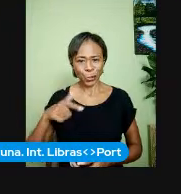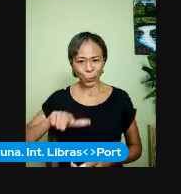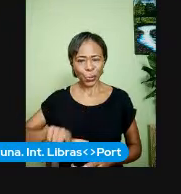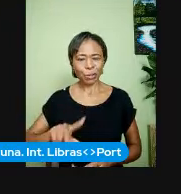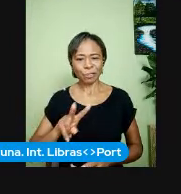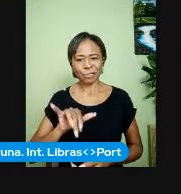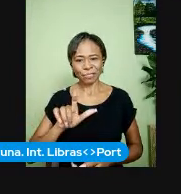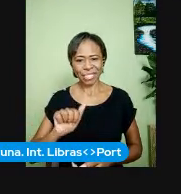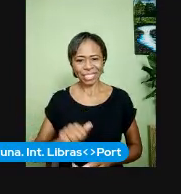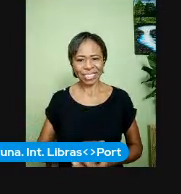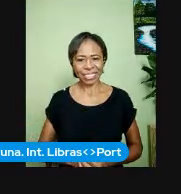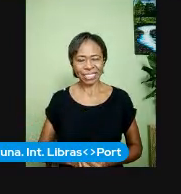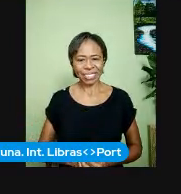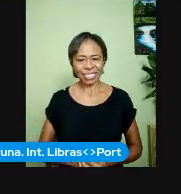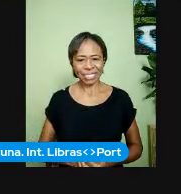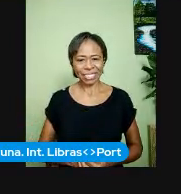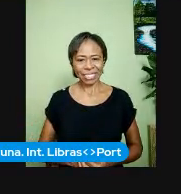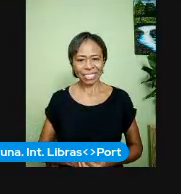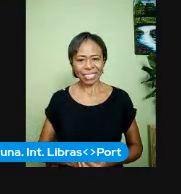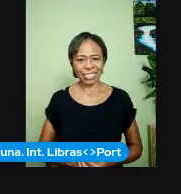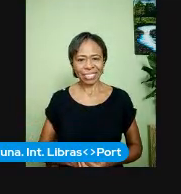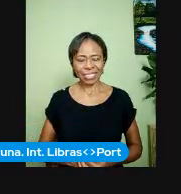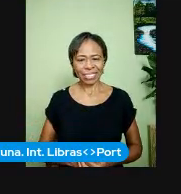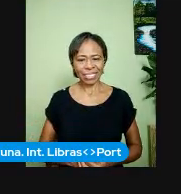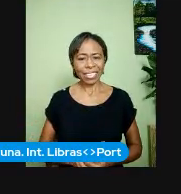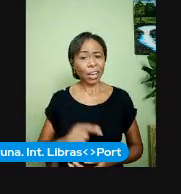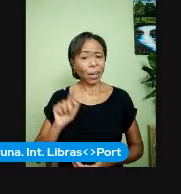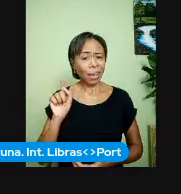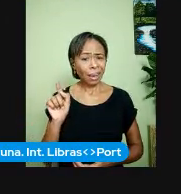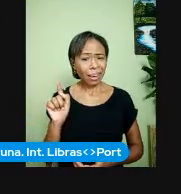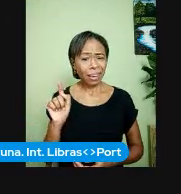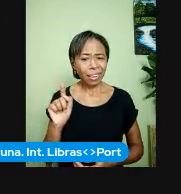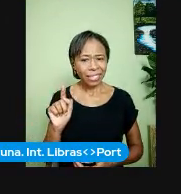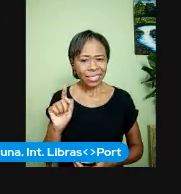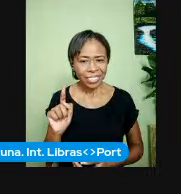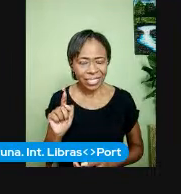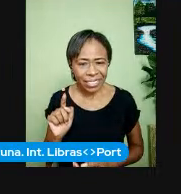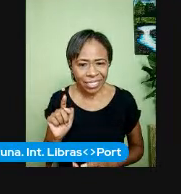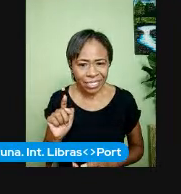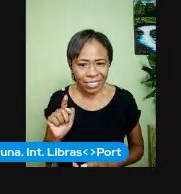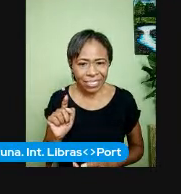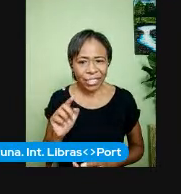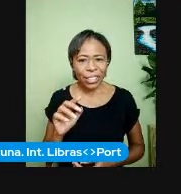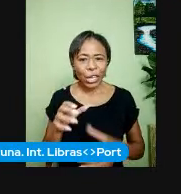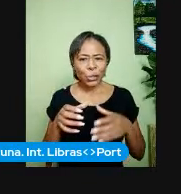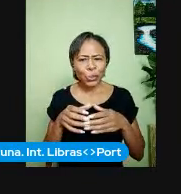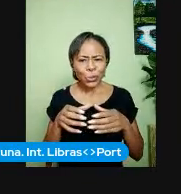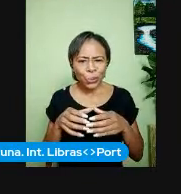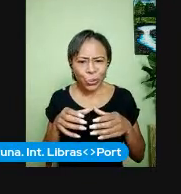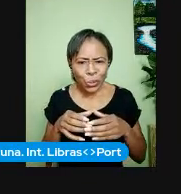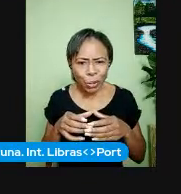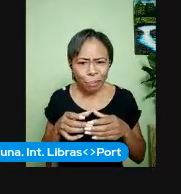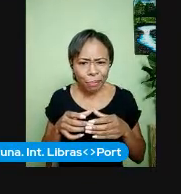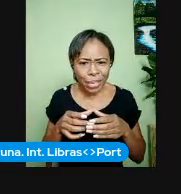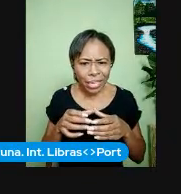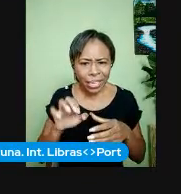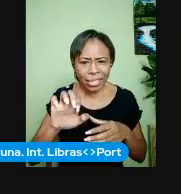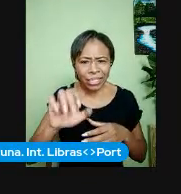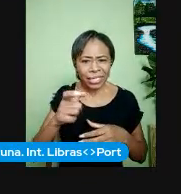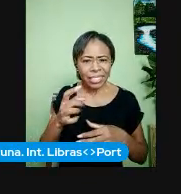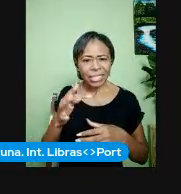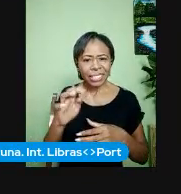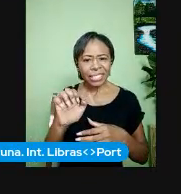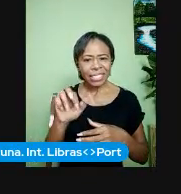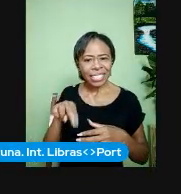Vila 31 de Março, Turma Externa, olha que legal, um carinho especial aí para a Turma Externa, que é